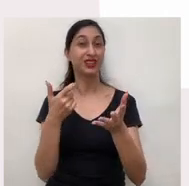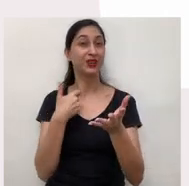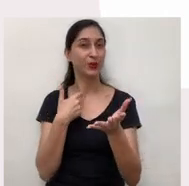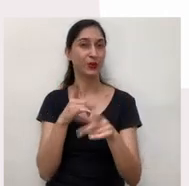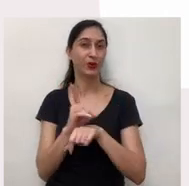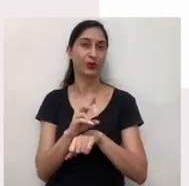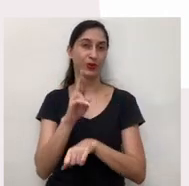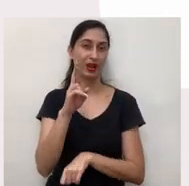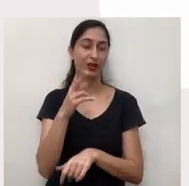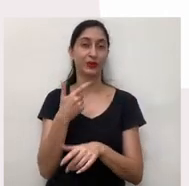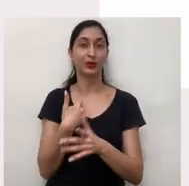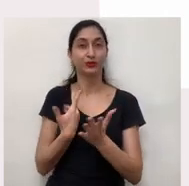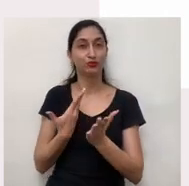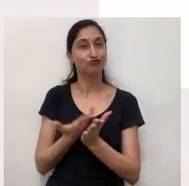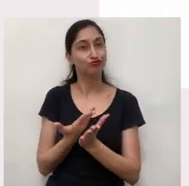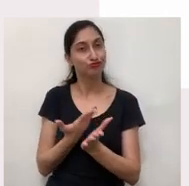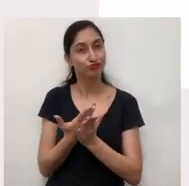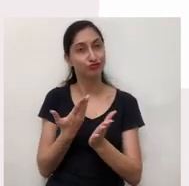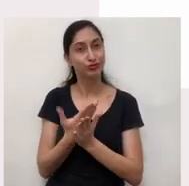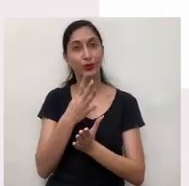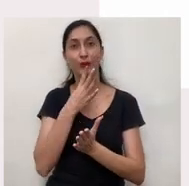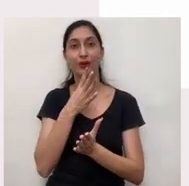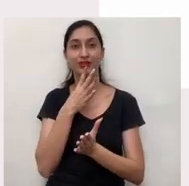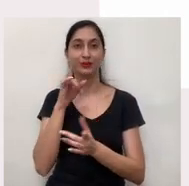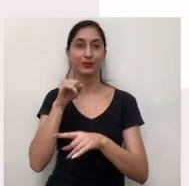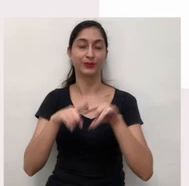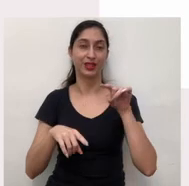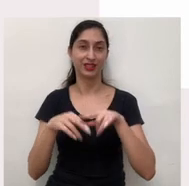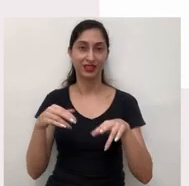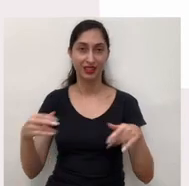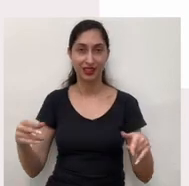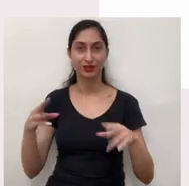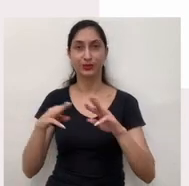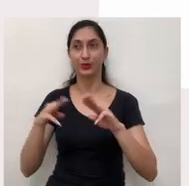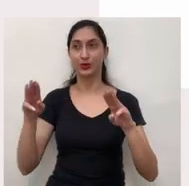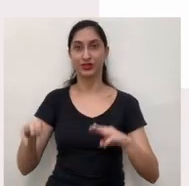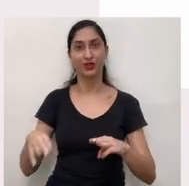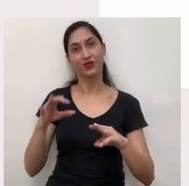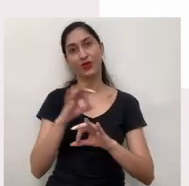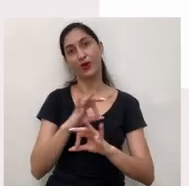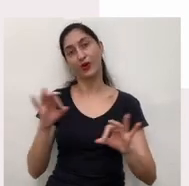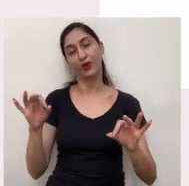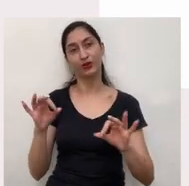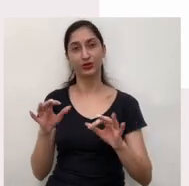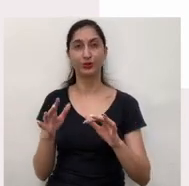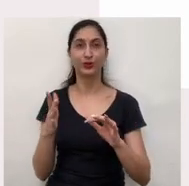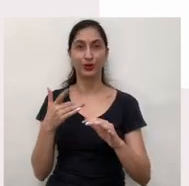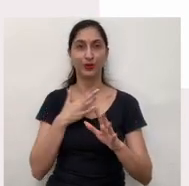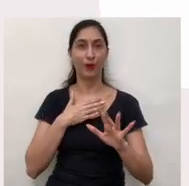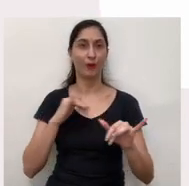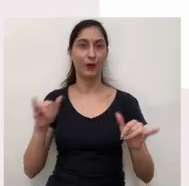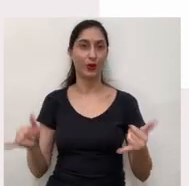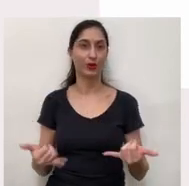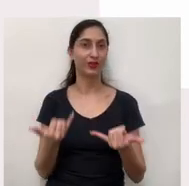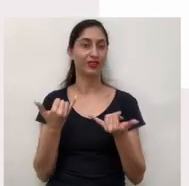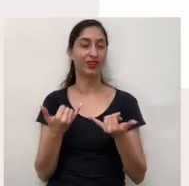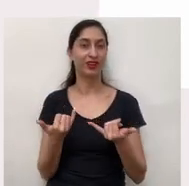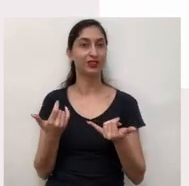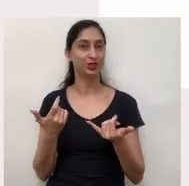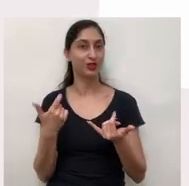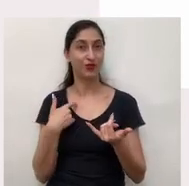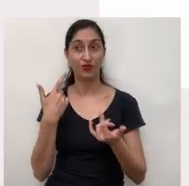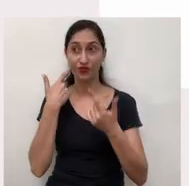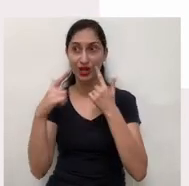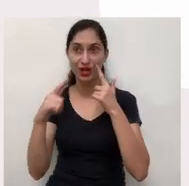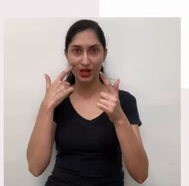esses materiais lá no Museu Victoria Albert, né, e é muito interessante, assim, como que essa coisa de uma